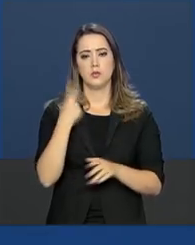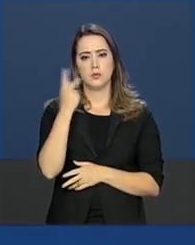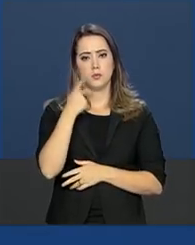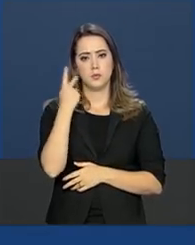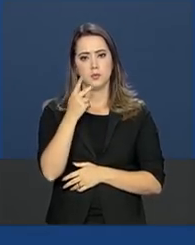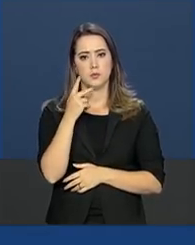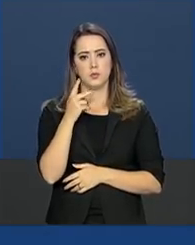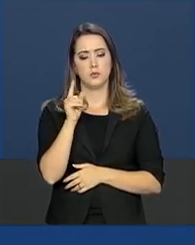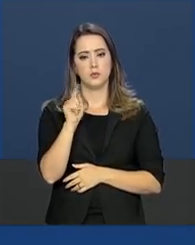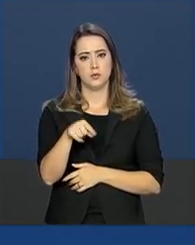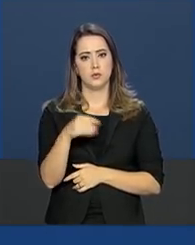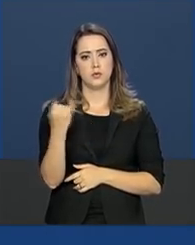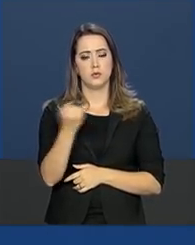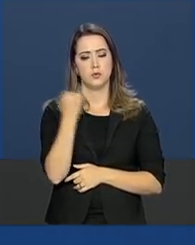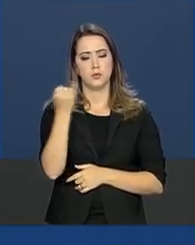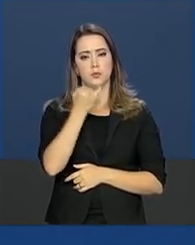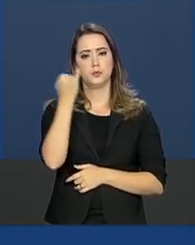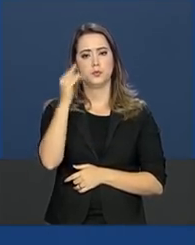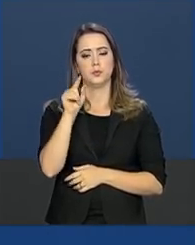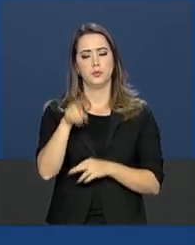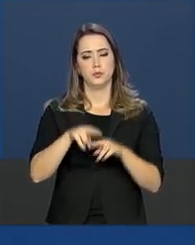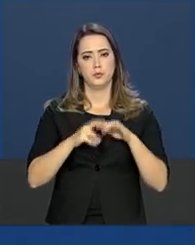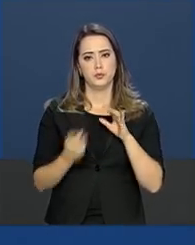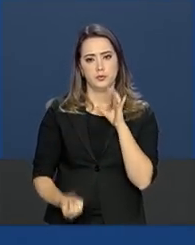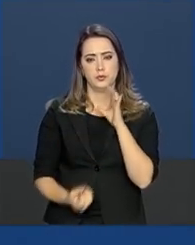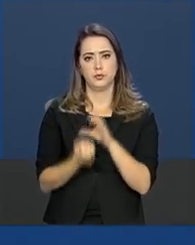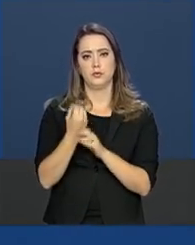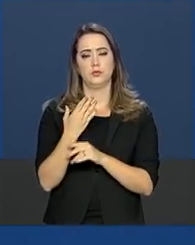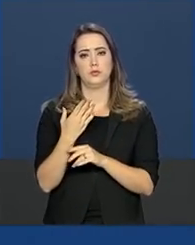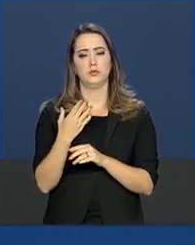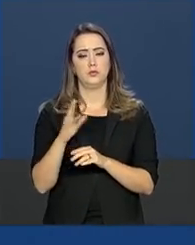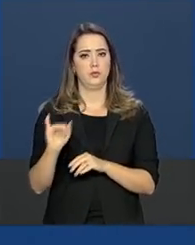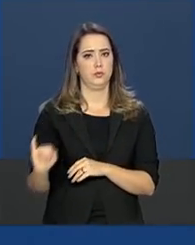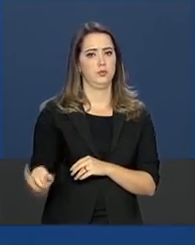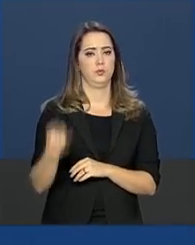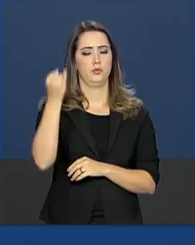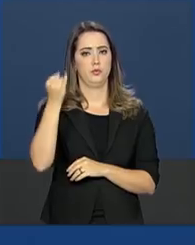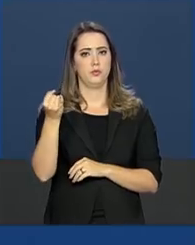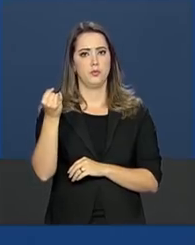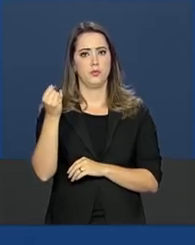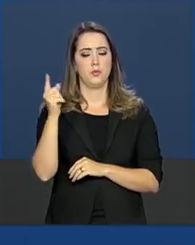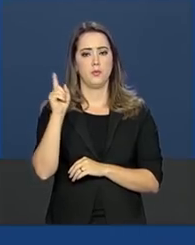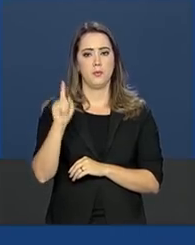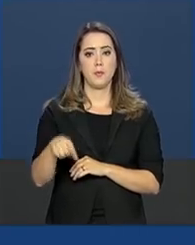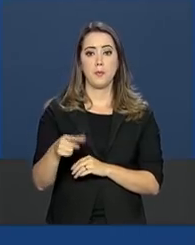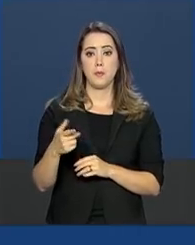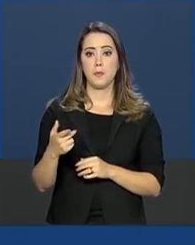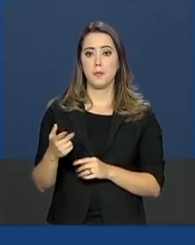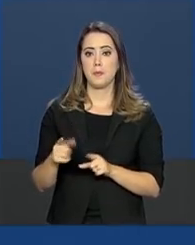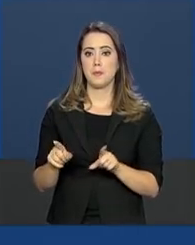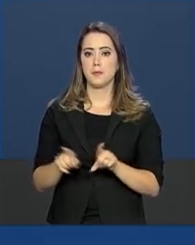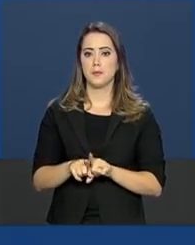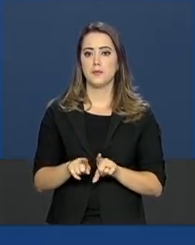política essencialíssima para criar oportunidades,